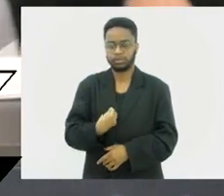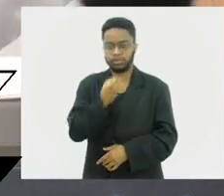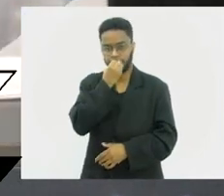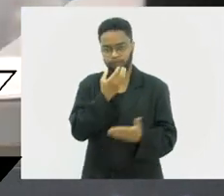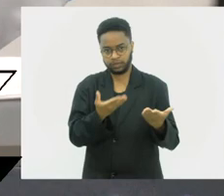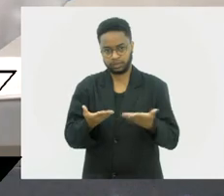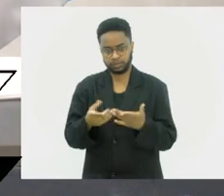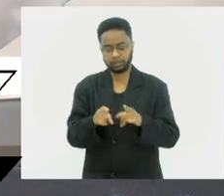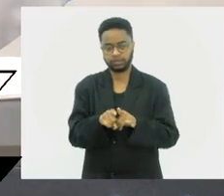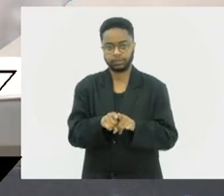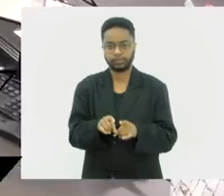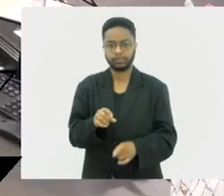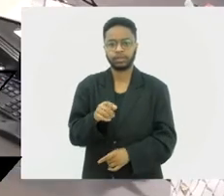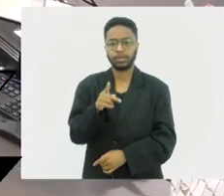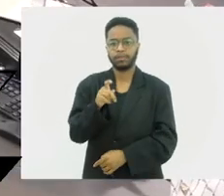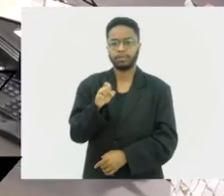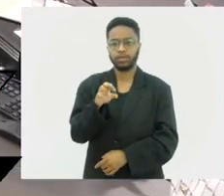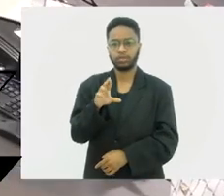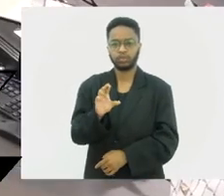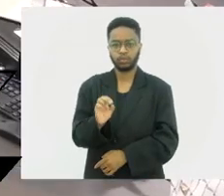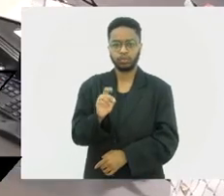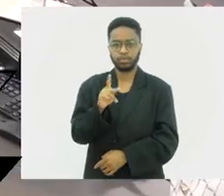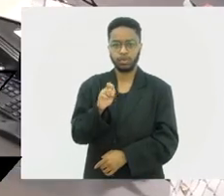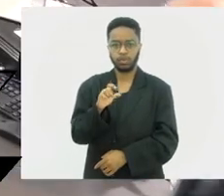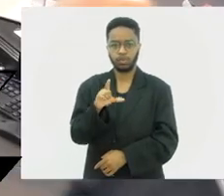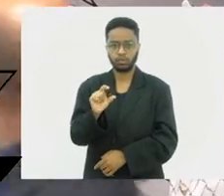Bem-vinda, Aline. Pedro Paulo de Oliveira Júnior,